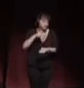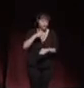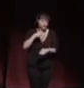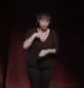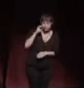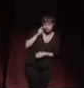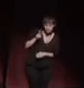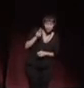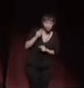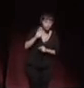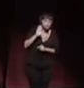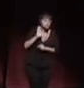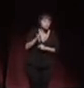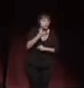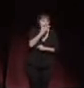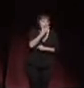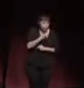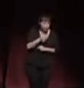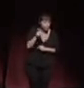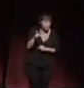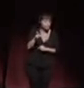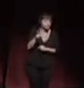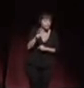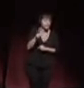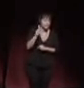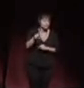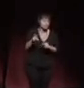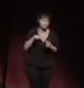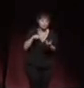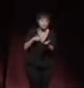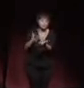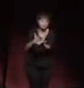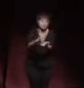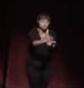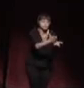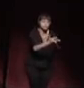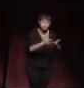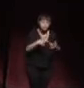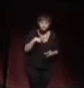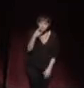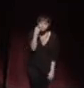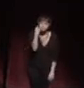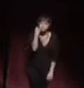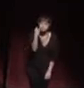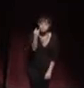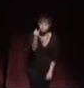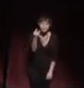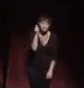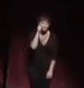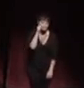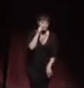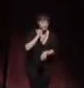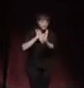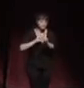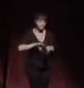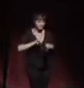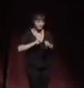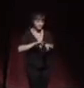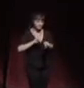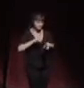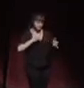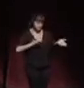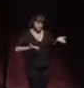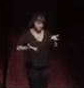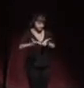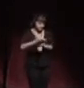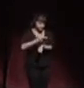que já tinha o homem que já tinha feito a repartição vindo fascinado com uma educadora que aí um